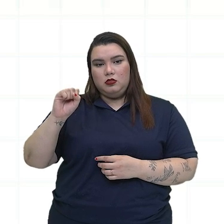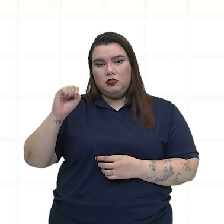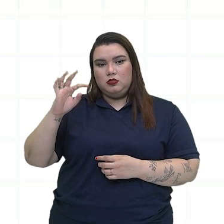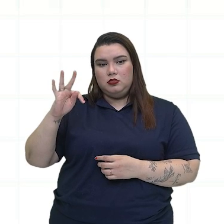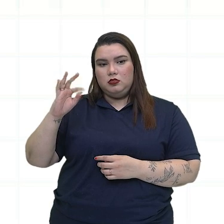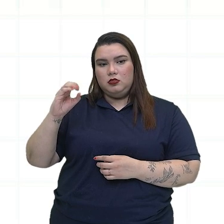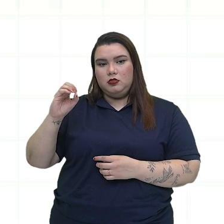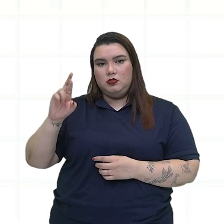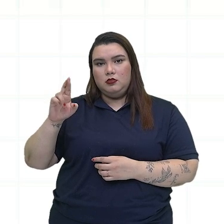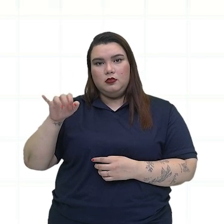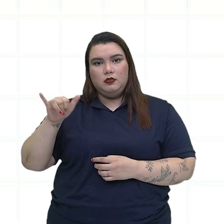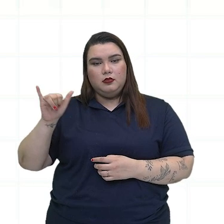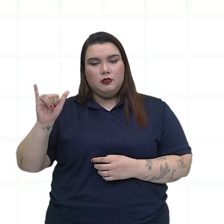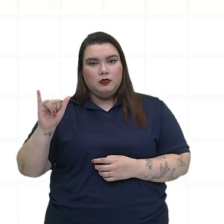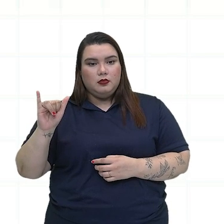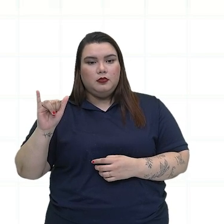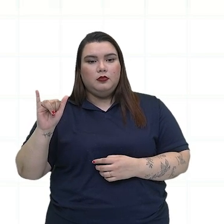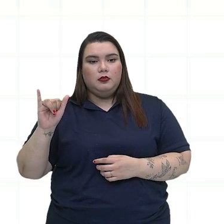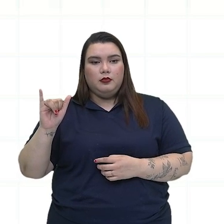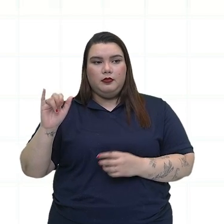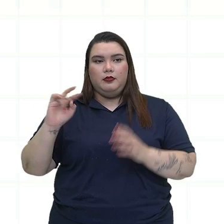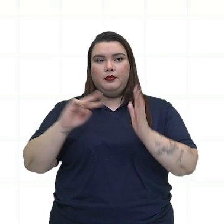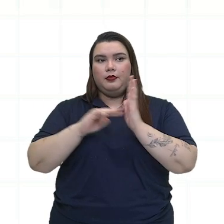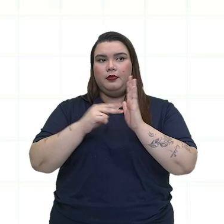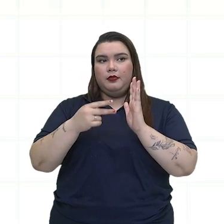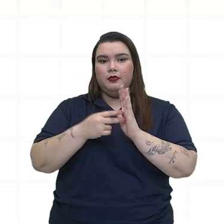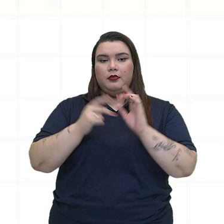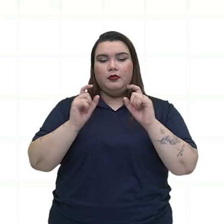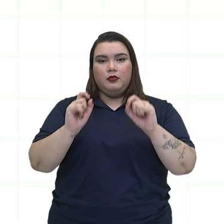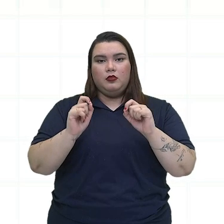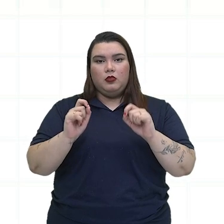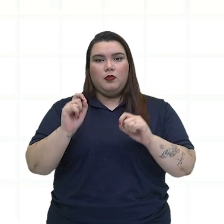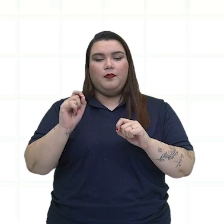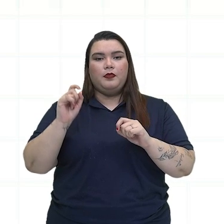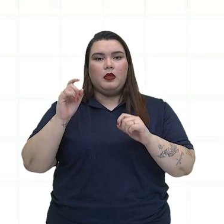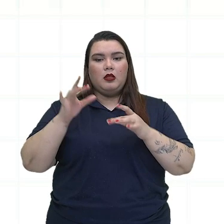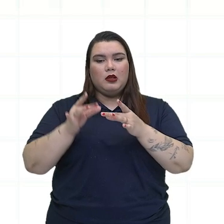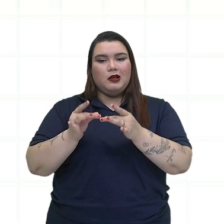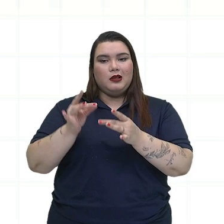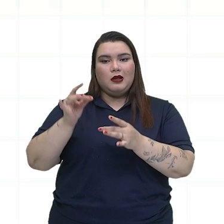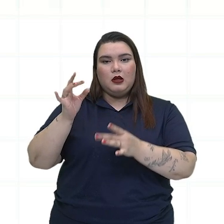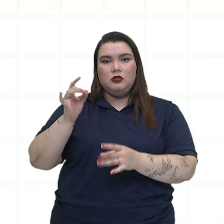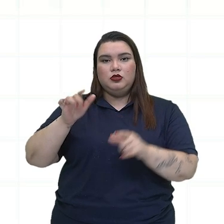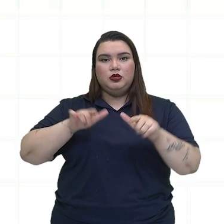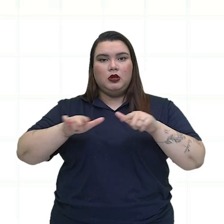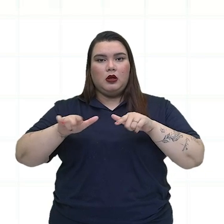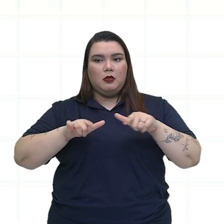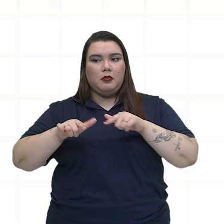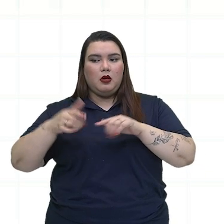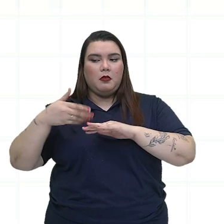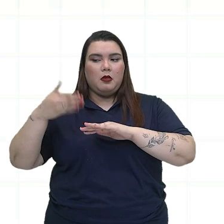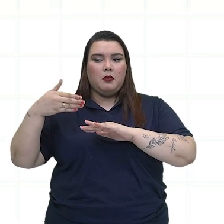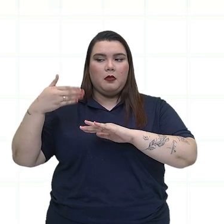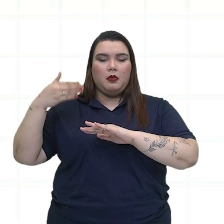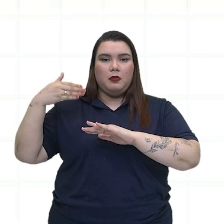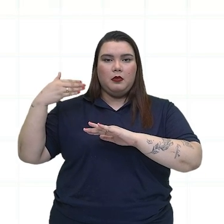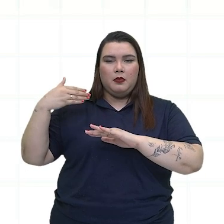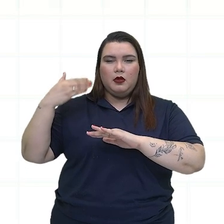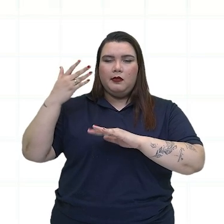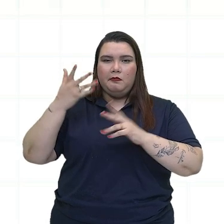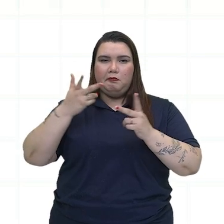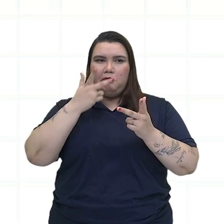Work history, que é o seu histórico de trabalho, ok?